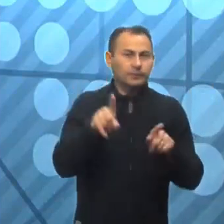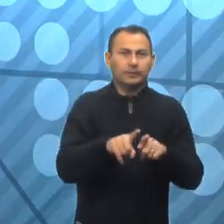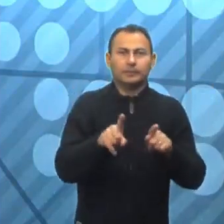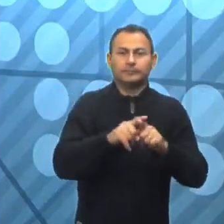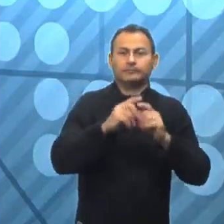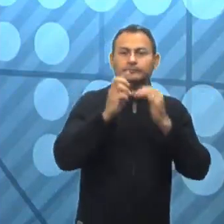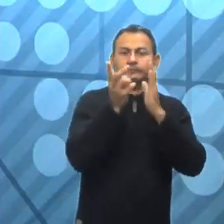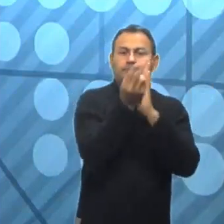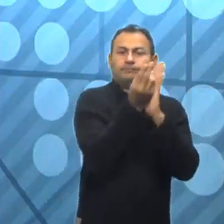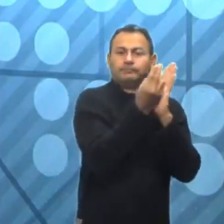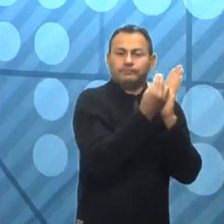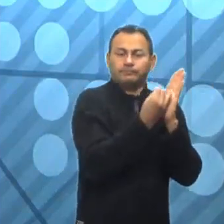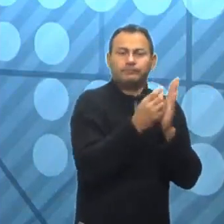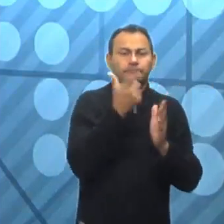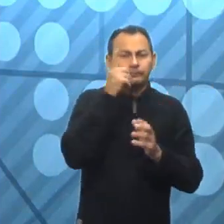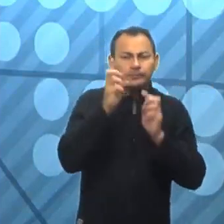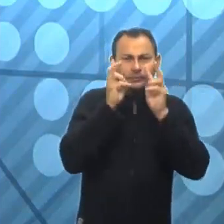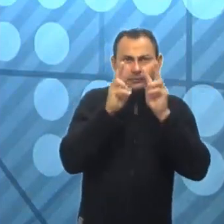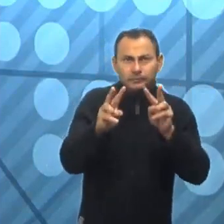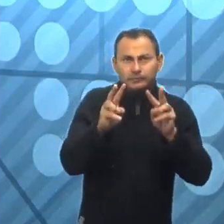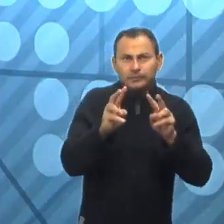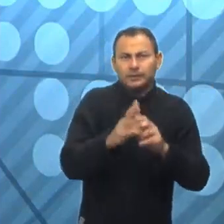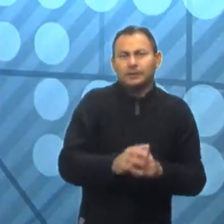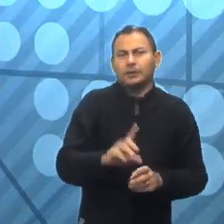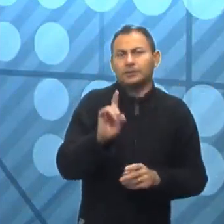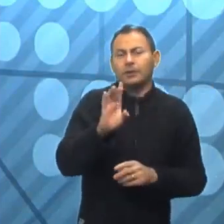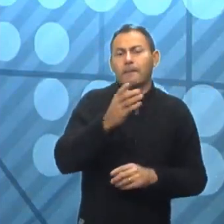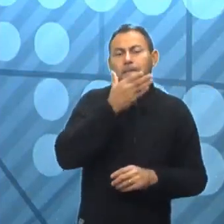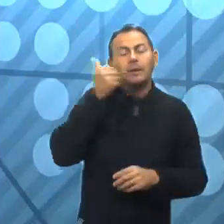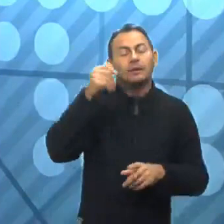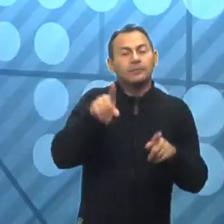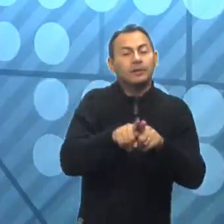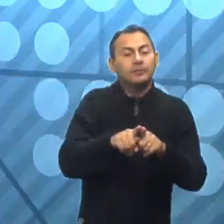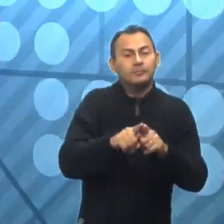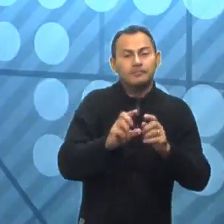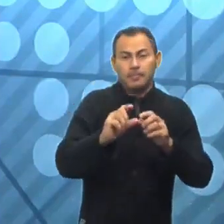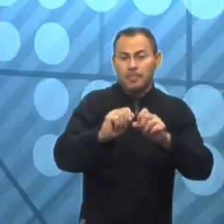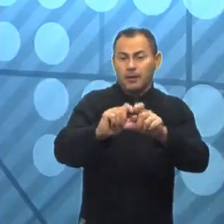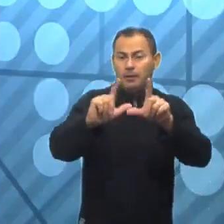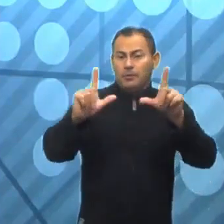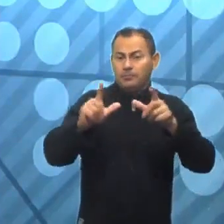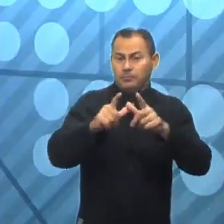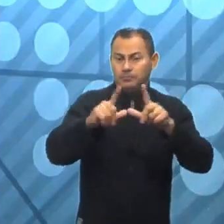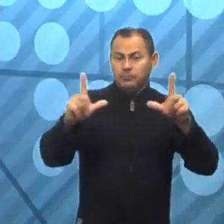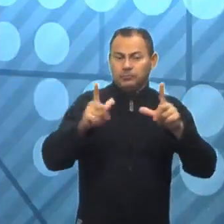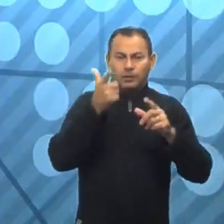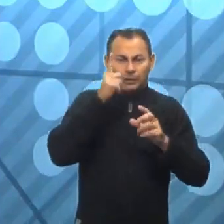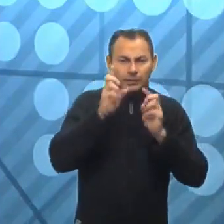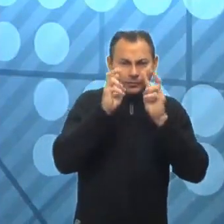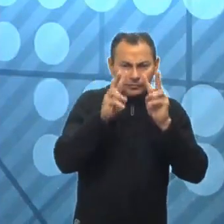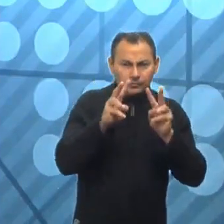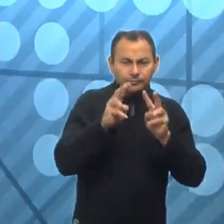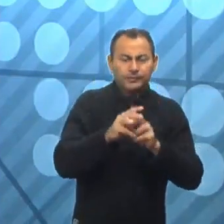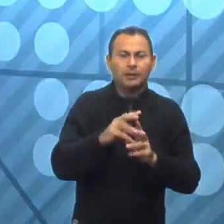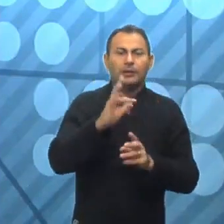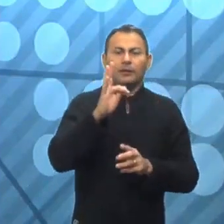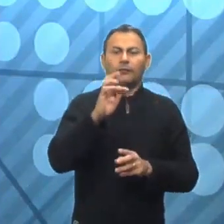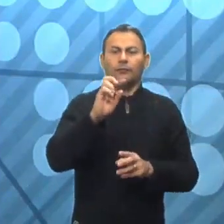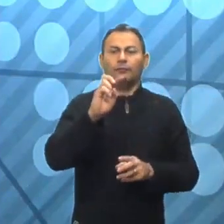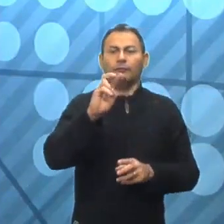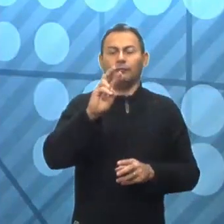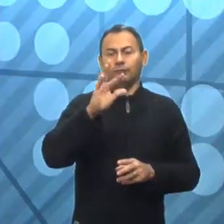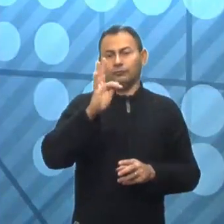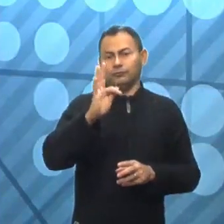imagem. E consegue ter, por exemplo, imagens não somente melhores, mas em uma resolução maior também. Você consegue ter imagens de Full HD,